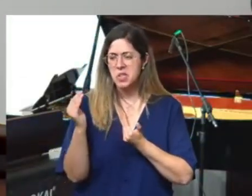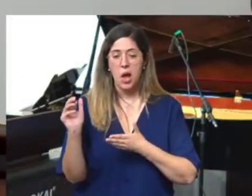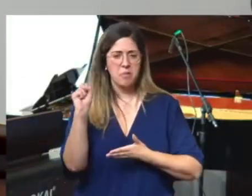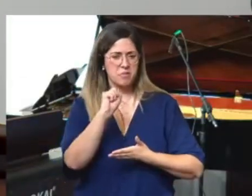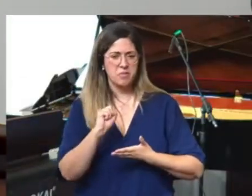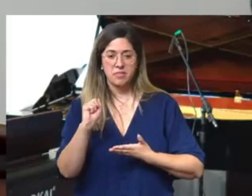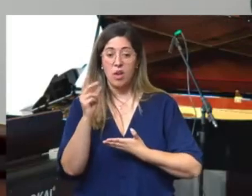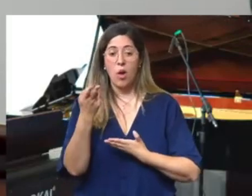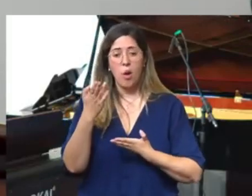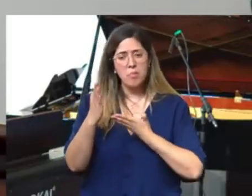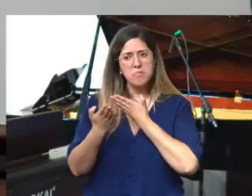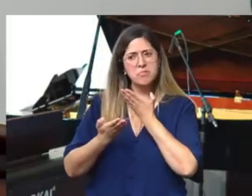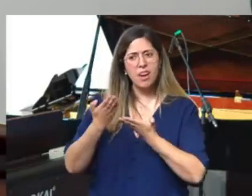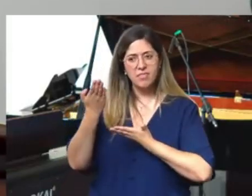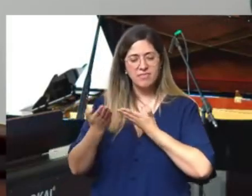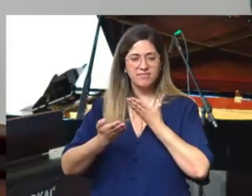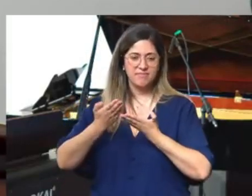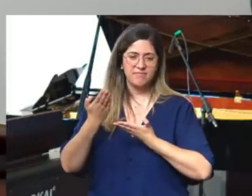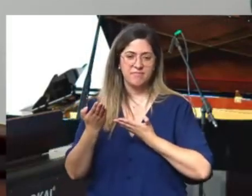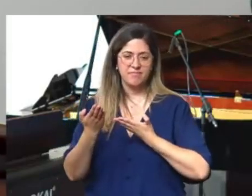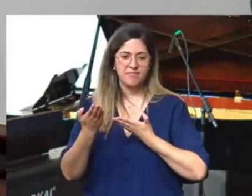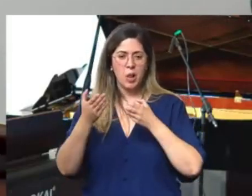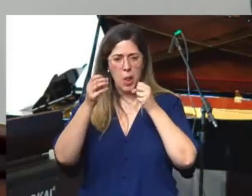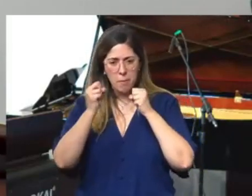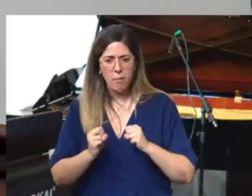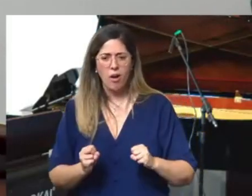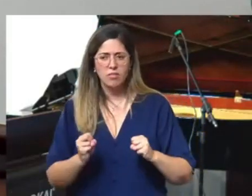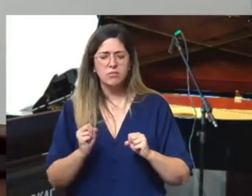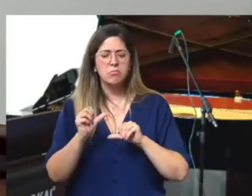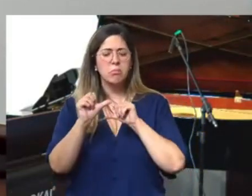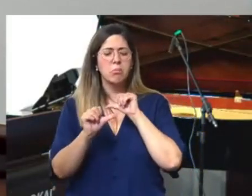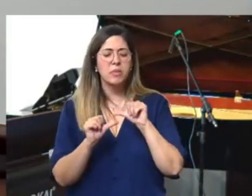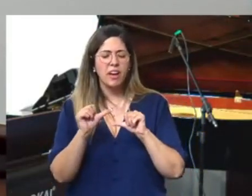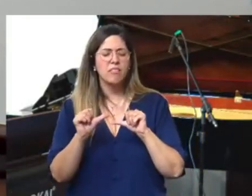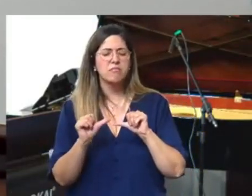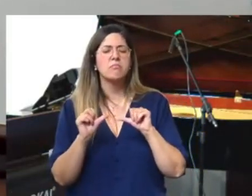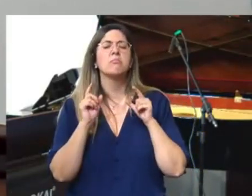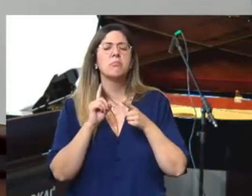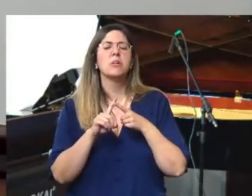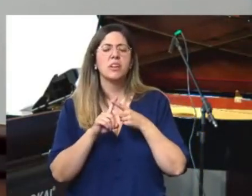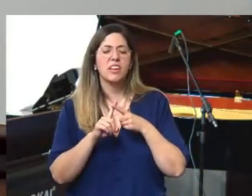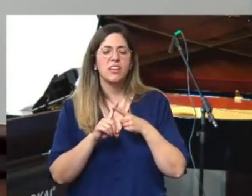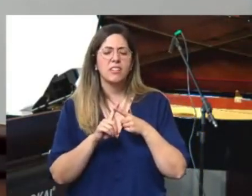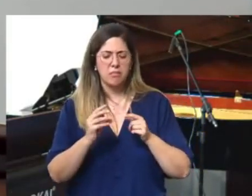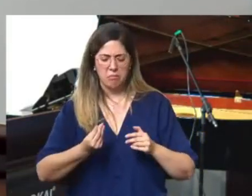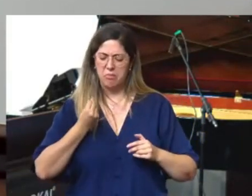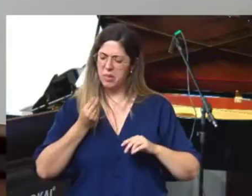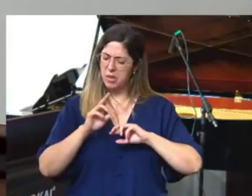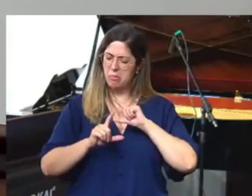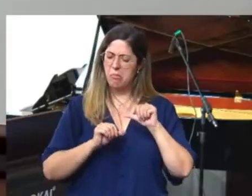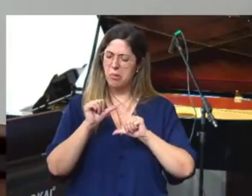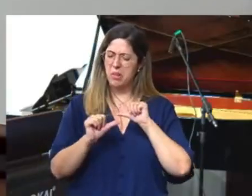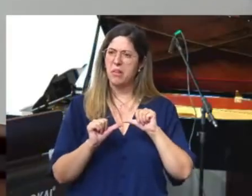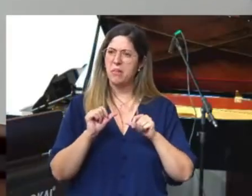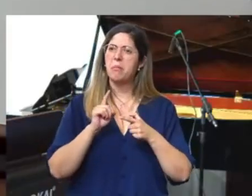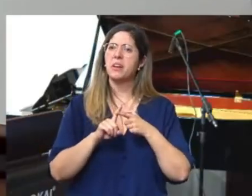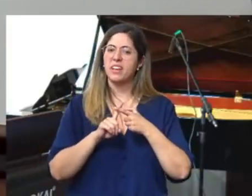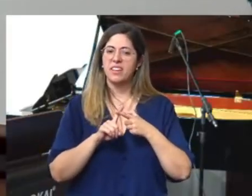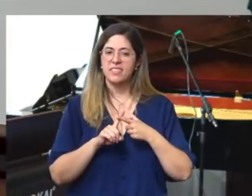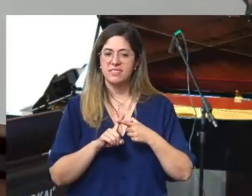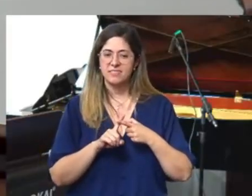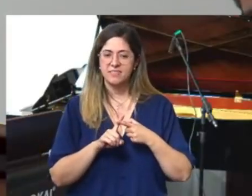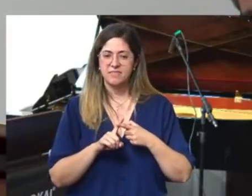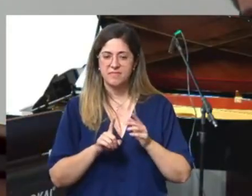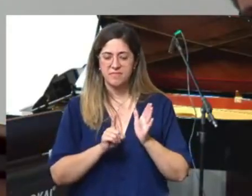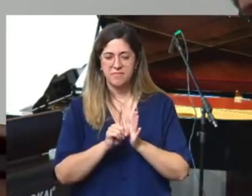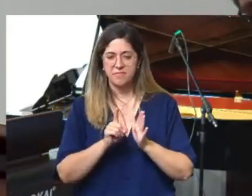ou servos podem ser transformadas? Por que nós